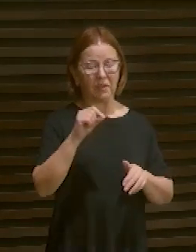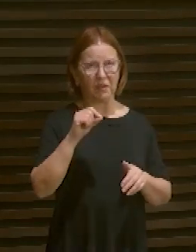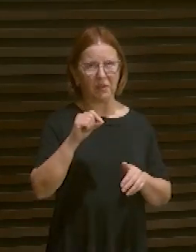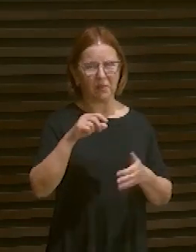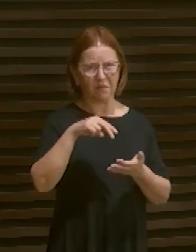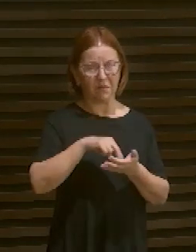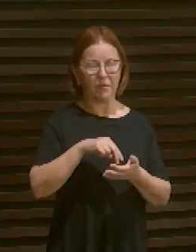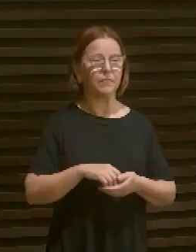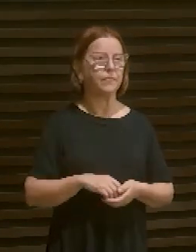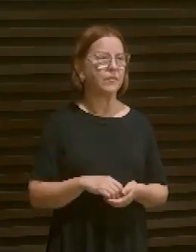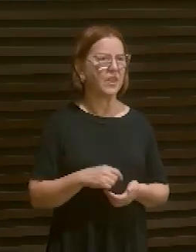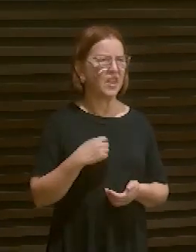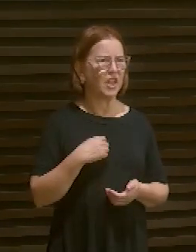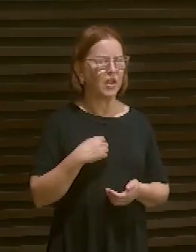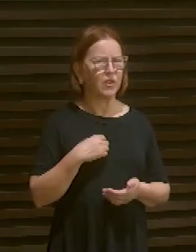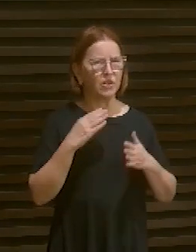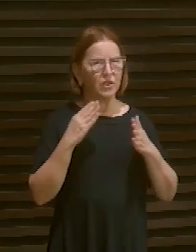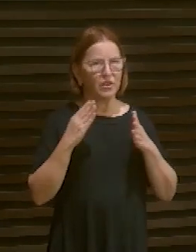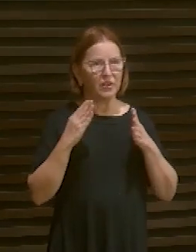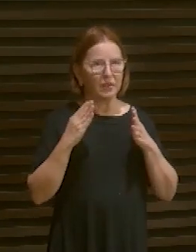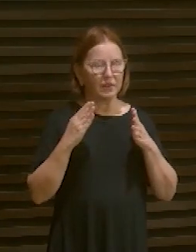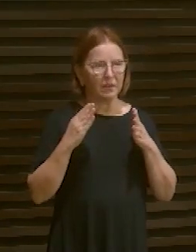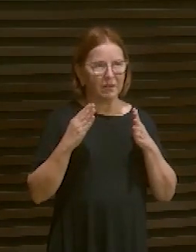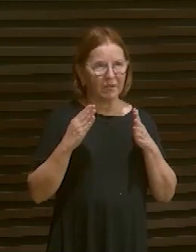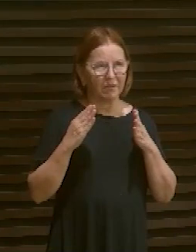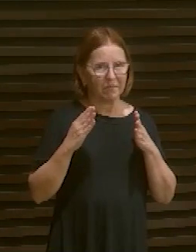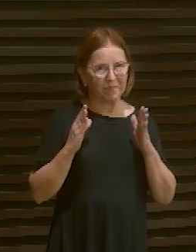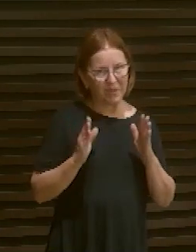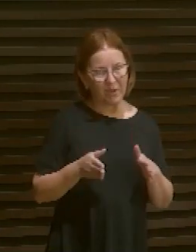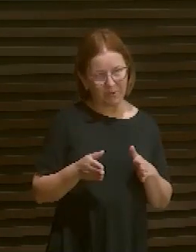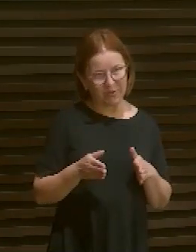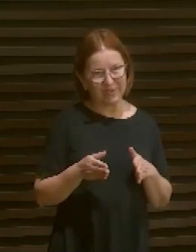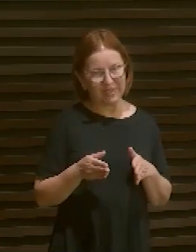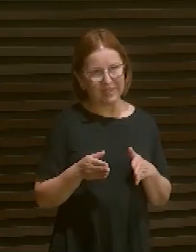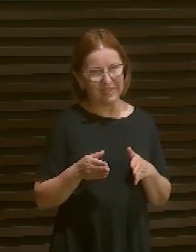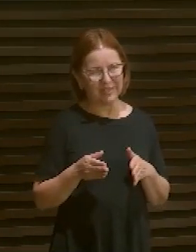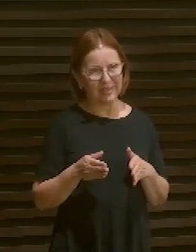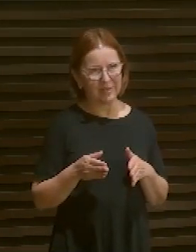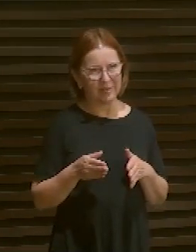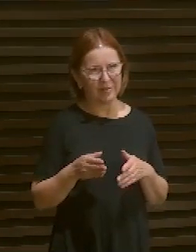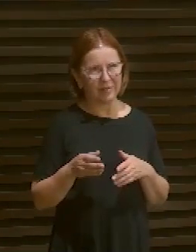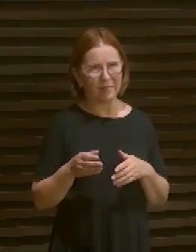Eu já fiquei do lado de Moisés uma vez na casa pastoral, sentado